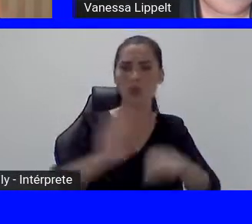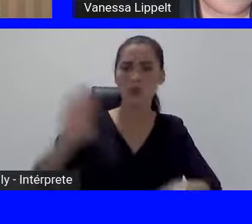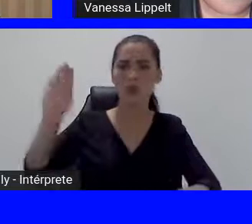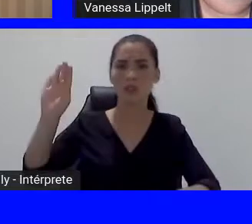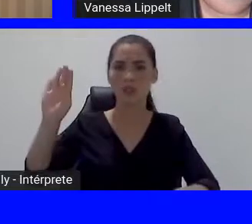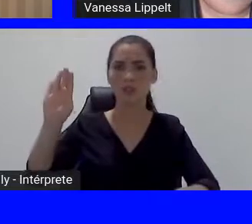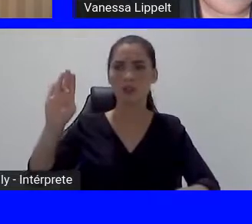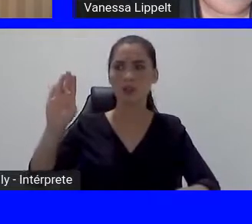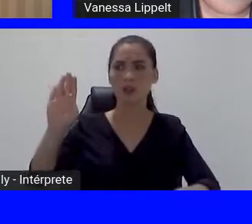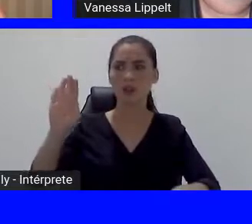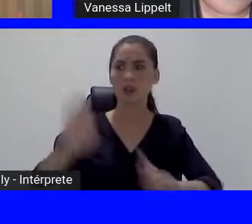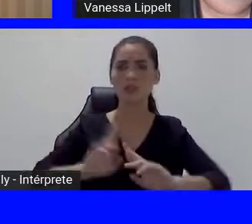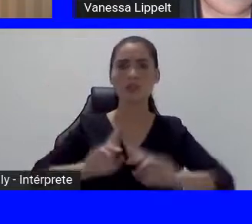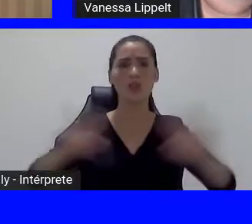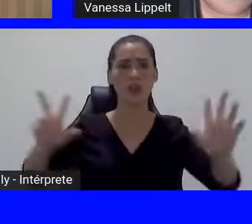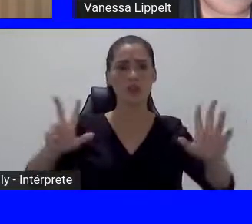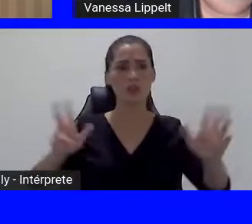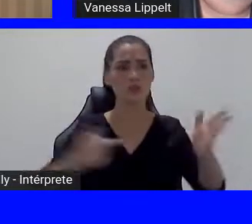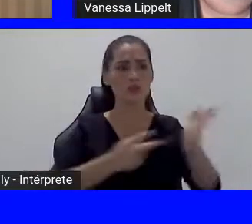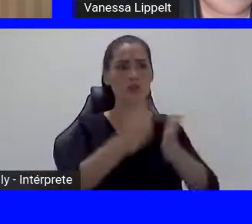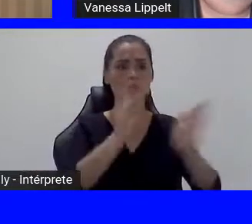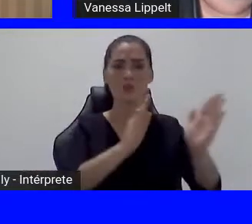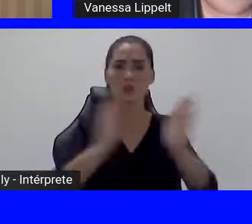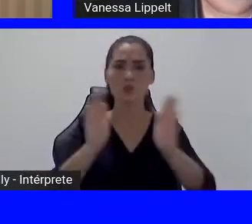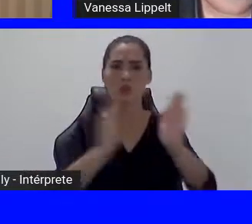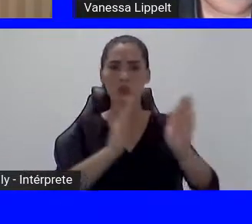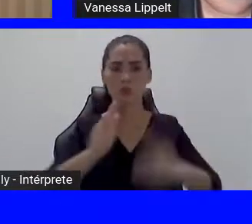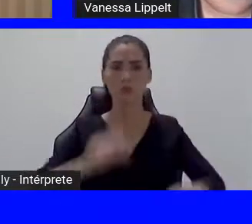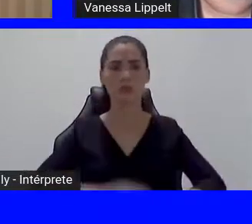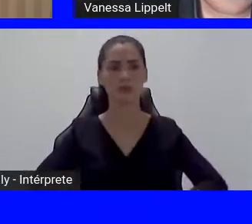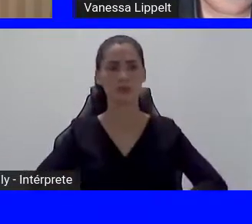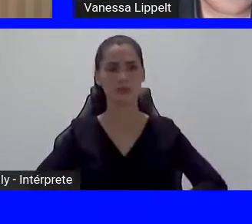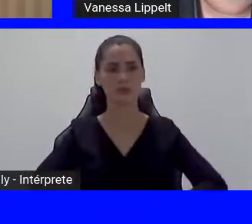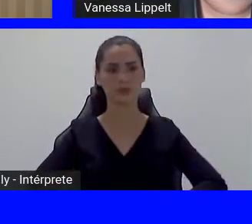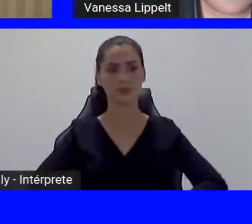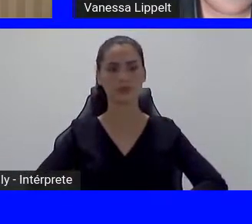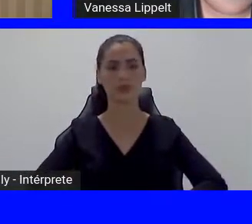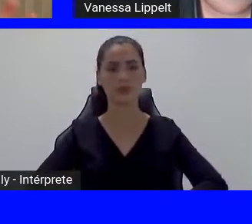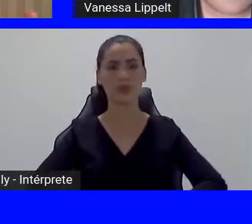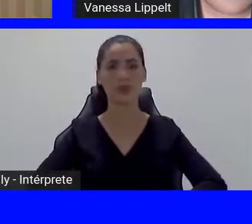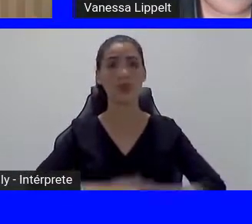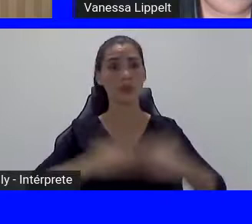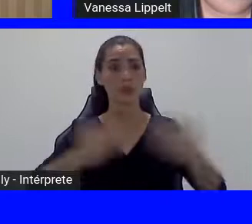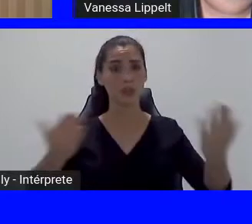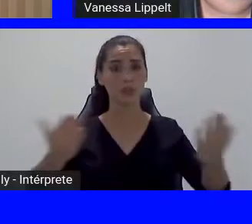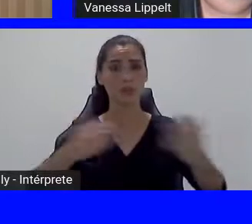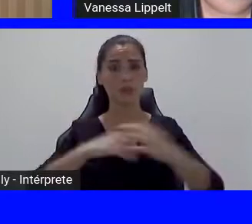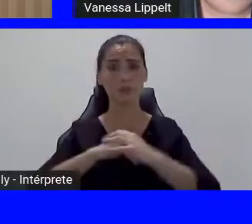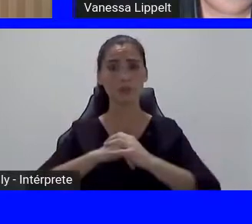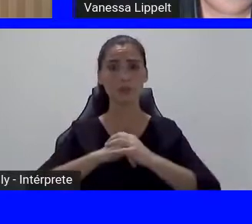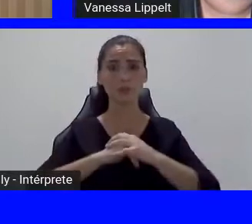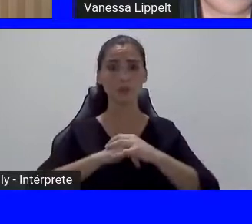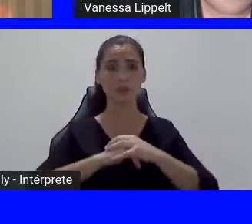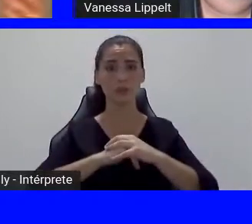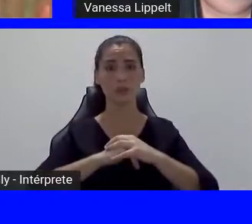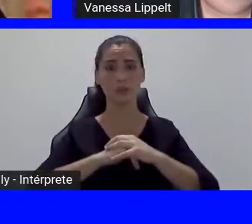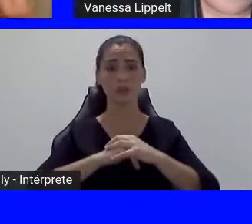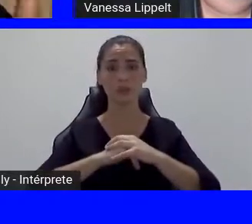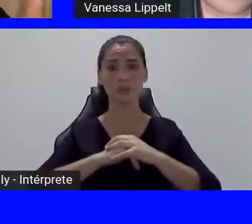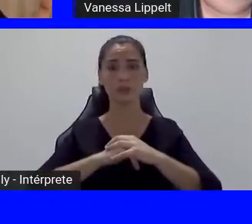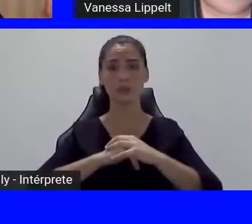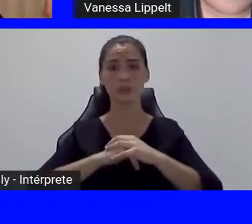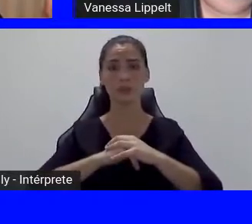turno. E quem quer que vá dos pré-candidatos para o segundo turno do Centro Democrático tem todas as condições de ganhar a eleição.